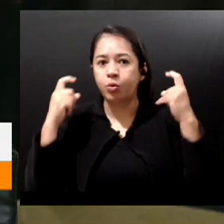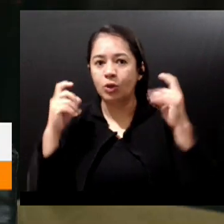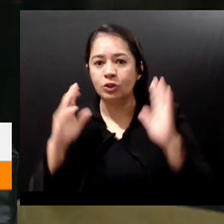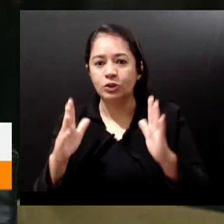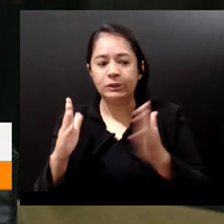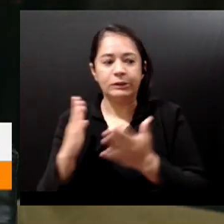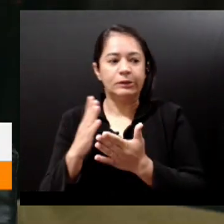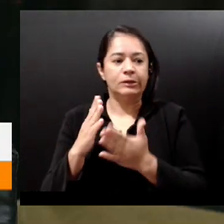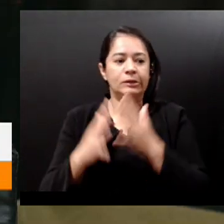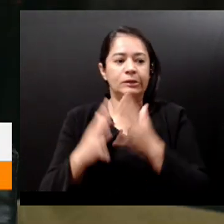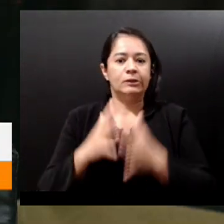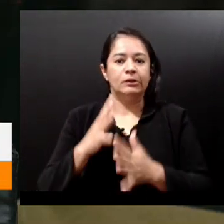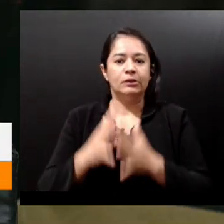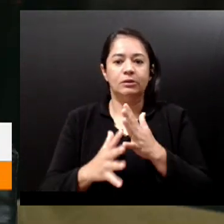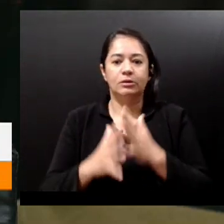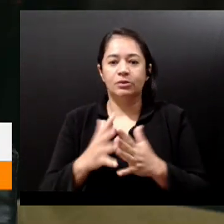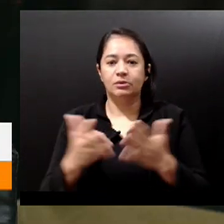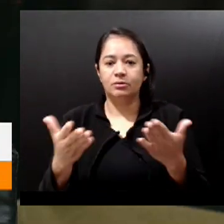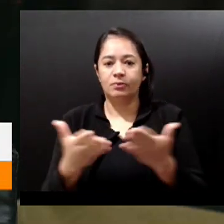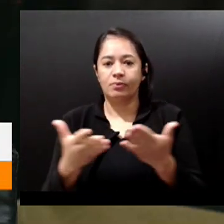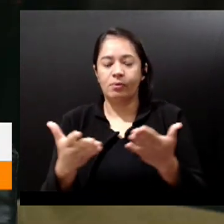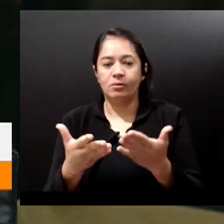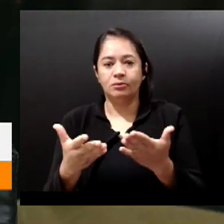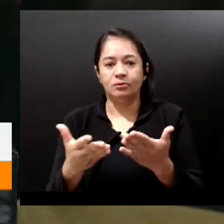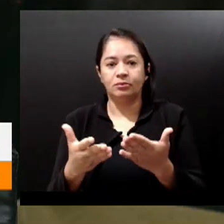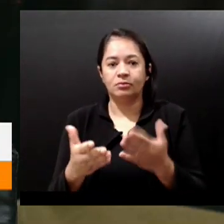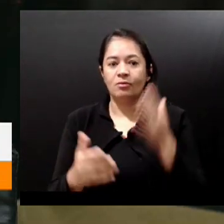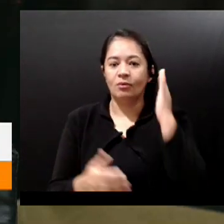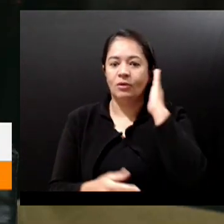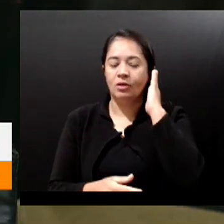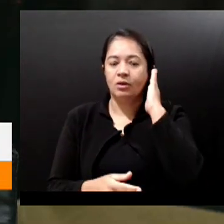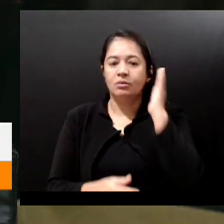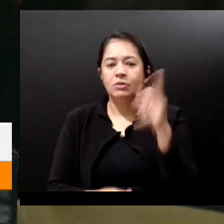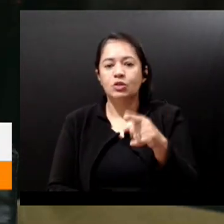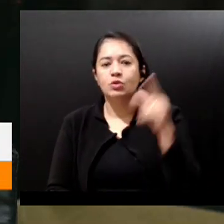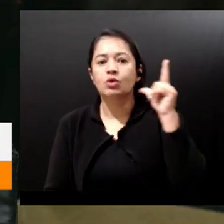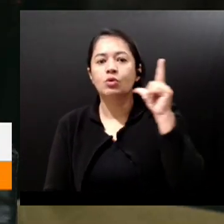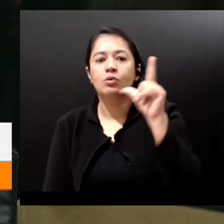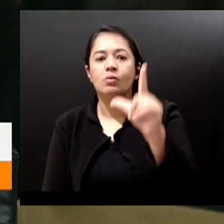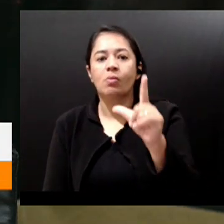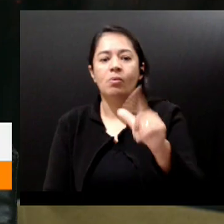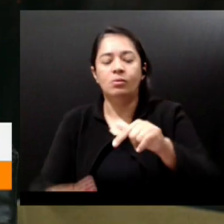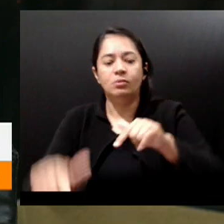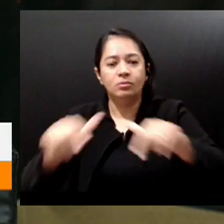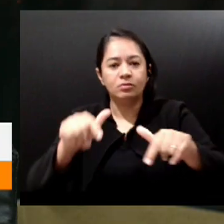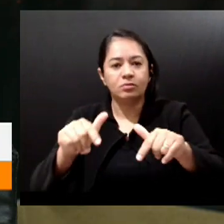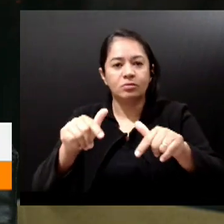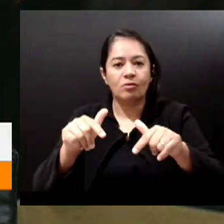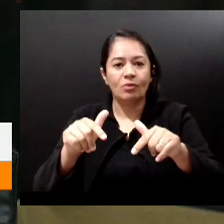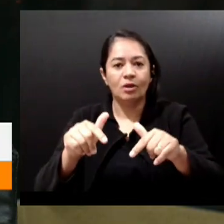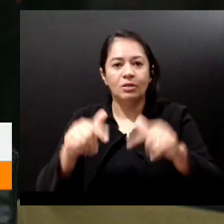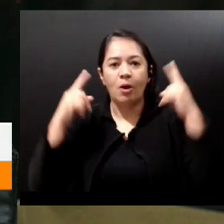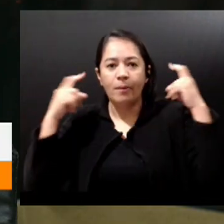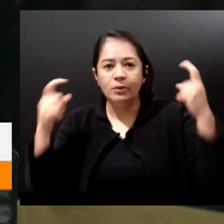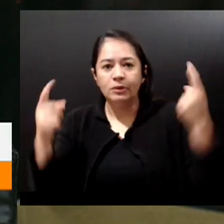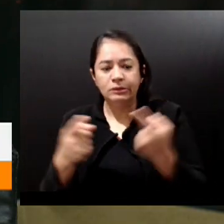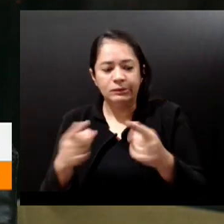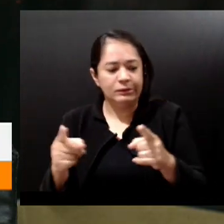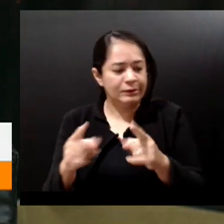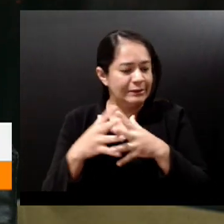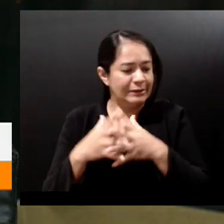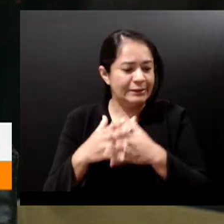E ainda, gente, quem consiga trabalhar com músicas e sons simultâneos, é uma confusão na mente,